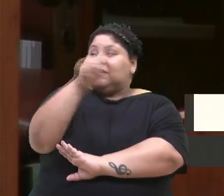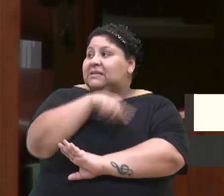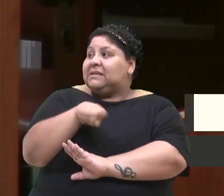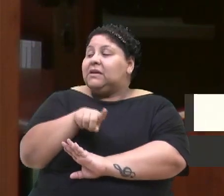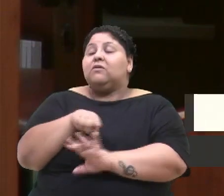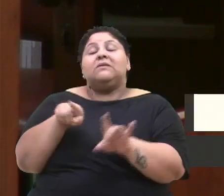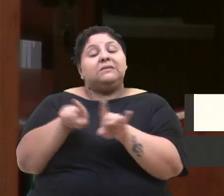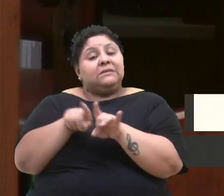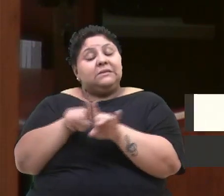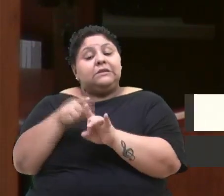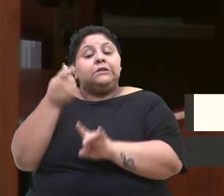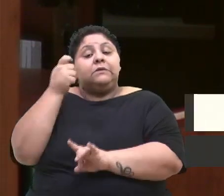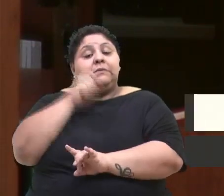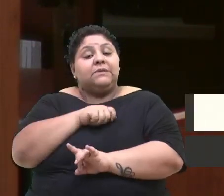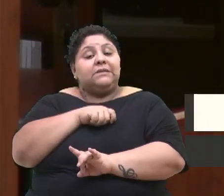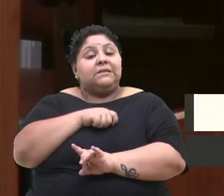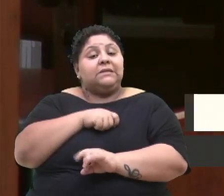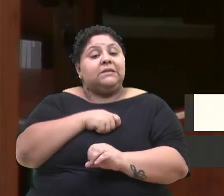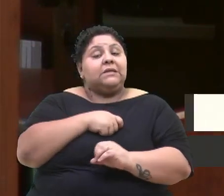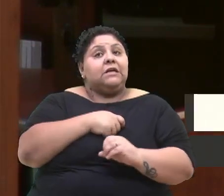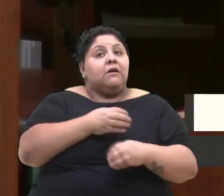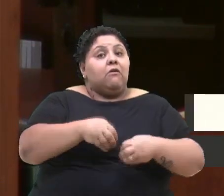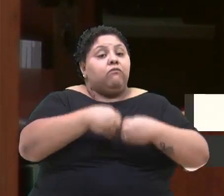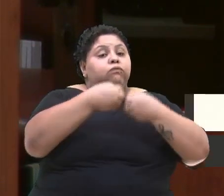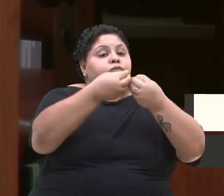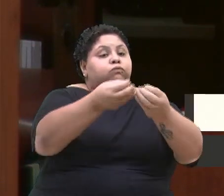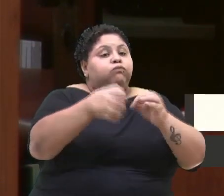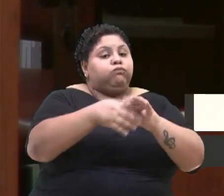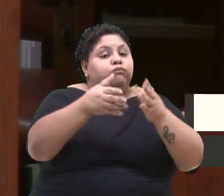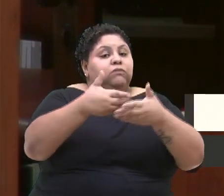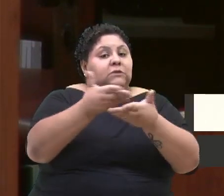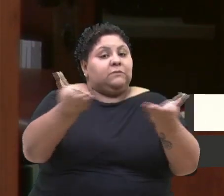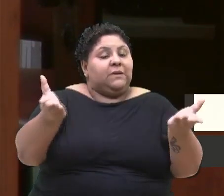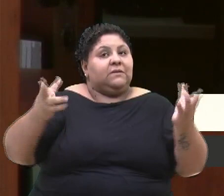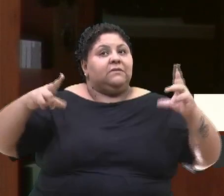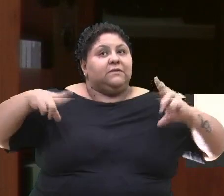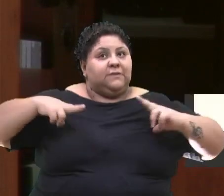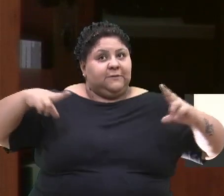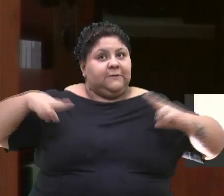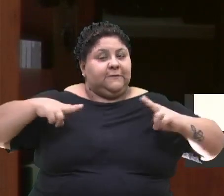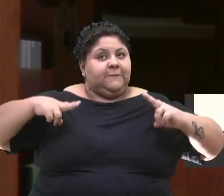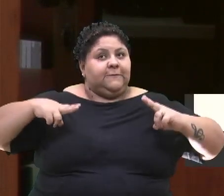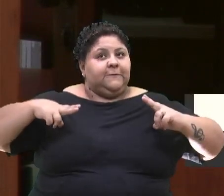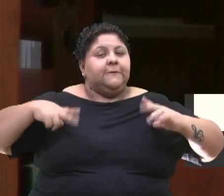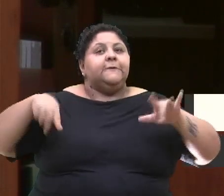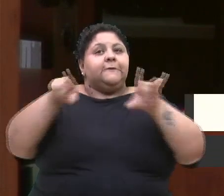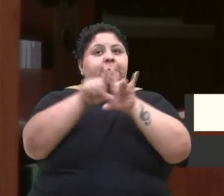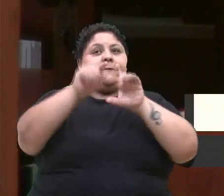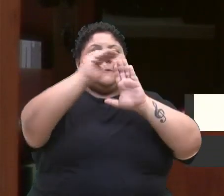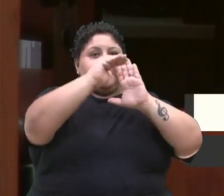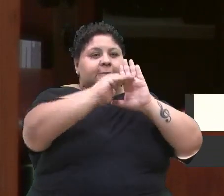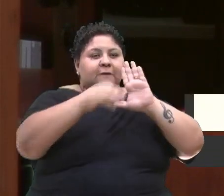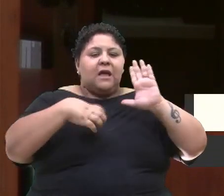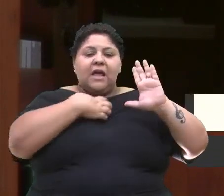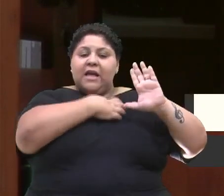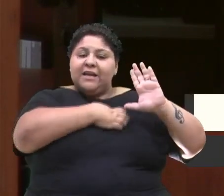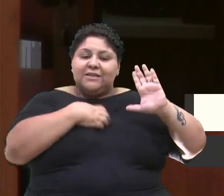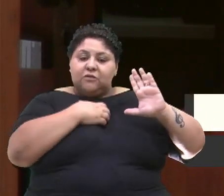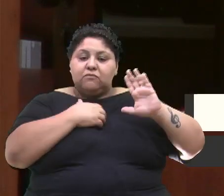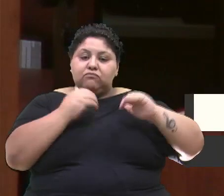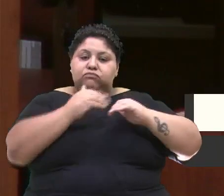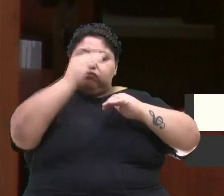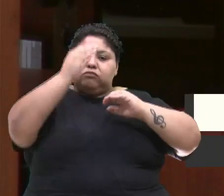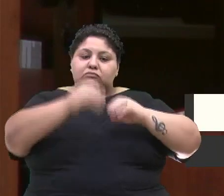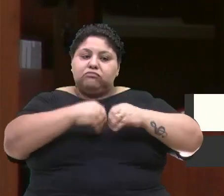também precisa levar isso para esses espaços privados, e o Capacitea é uma forma da gente estar cada vez mais